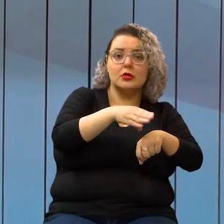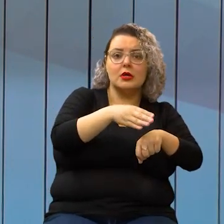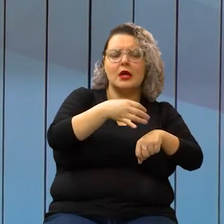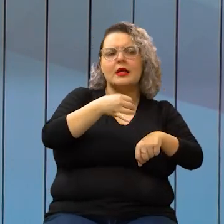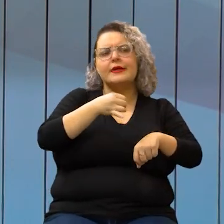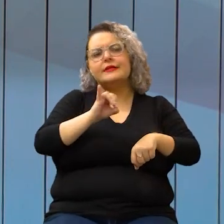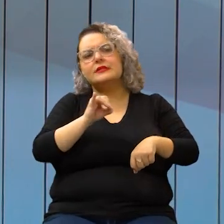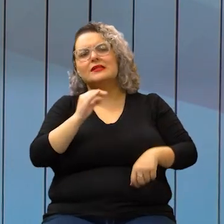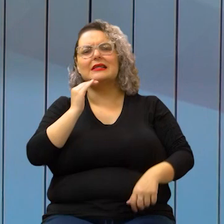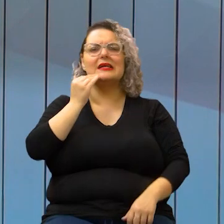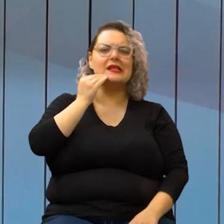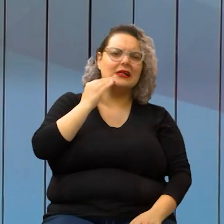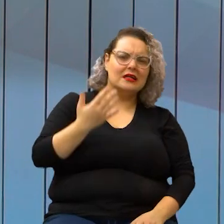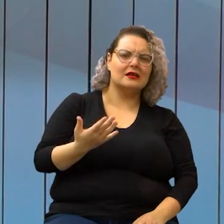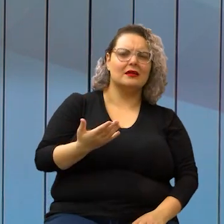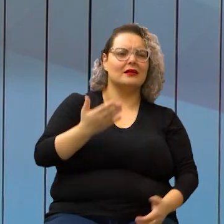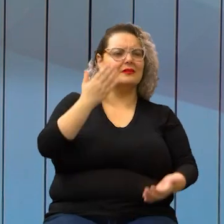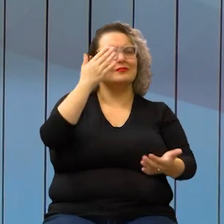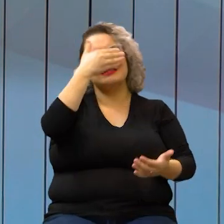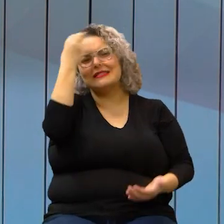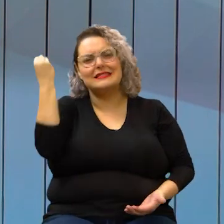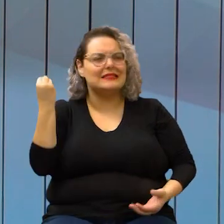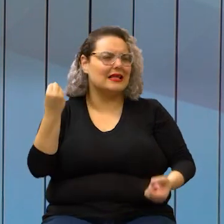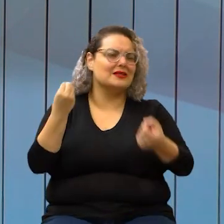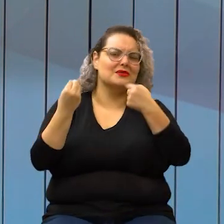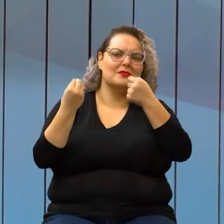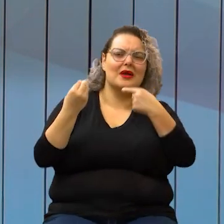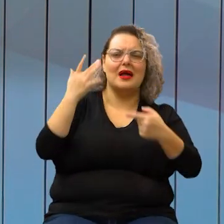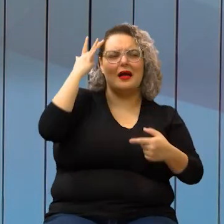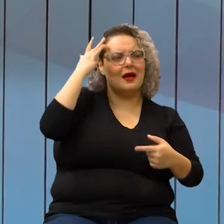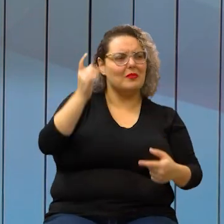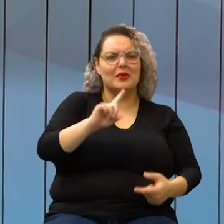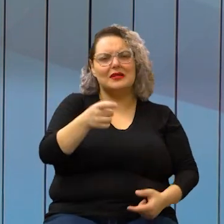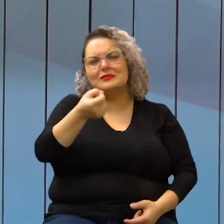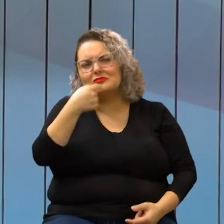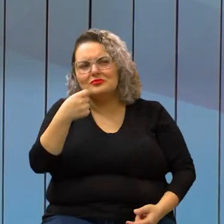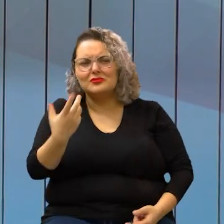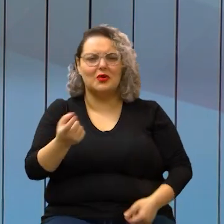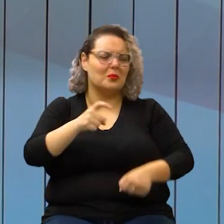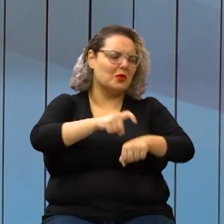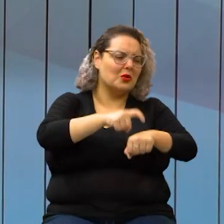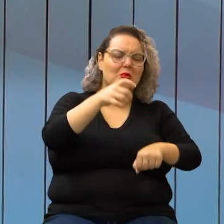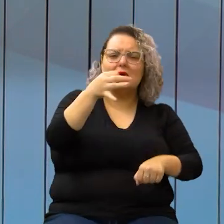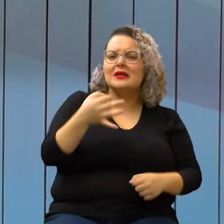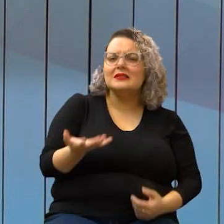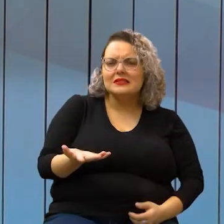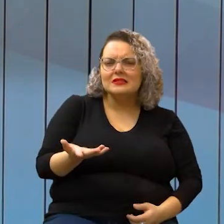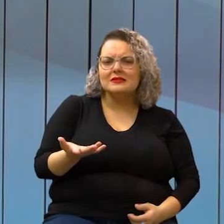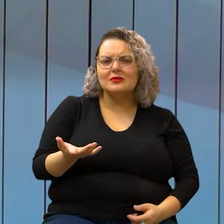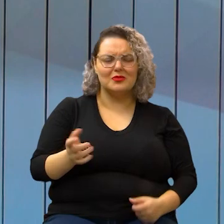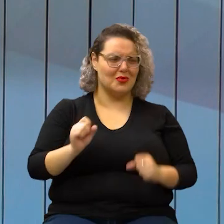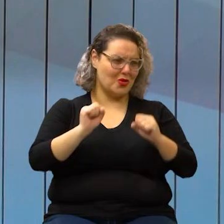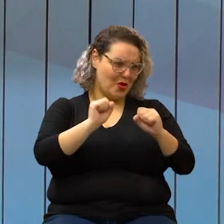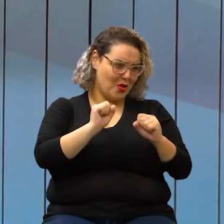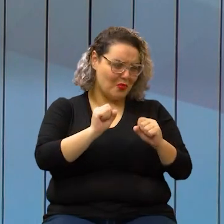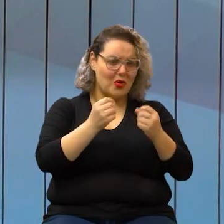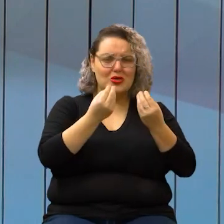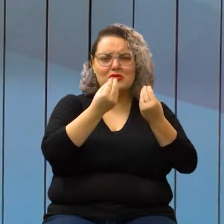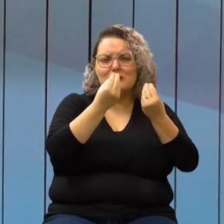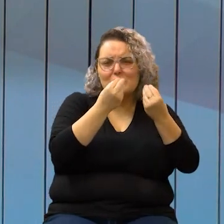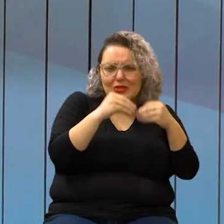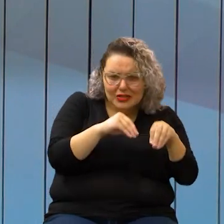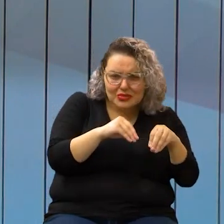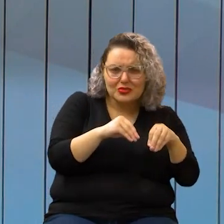médico. Caso ocorra alguma falha, deixe de tomar o medicamento hoje, amanhã não tome no horário correto. Pode